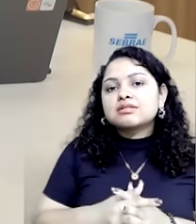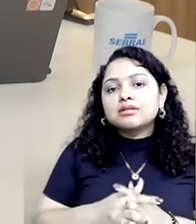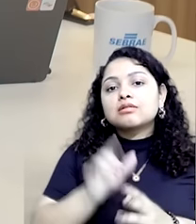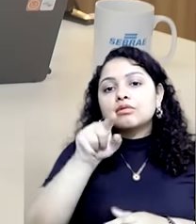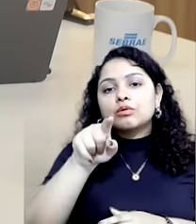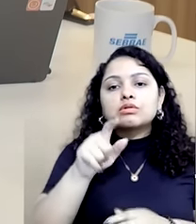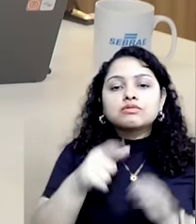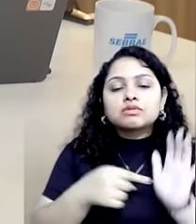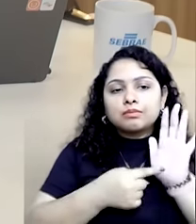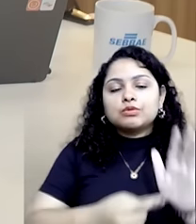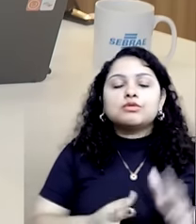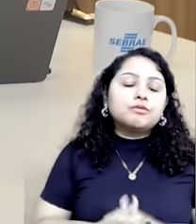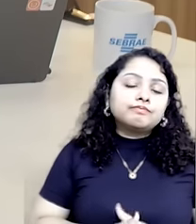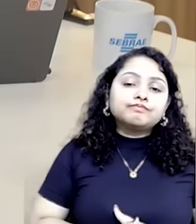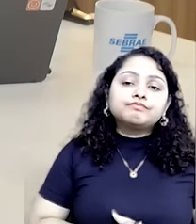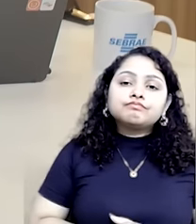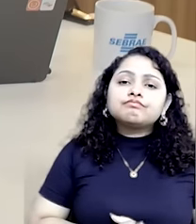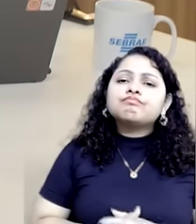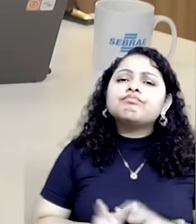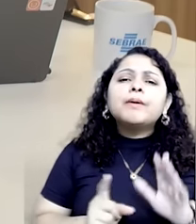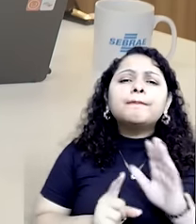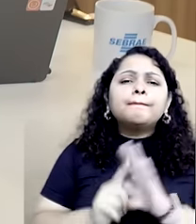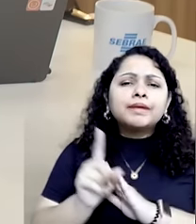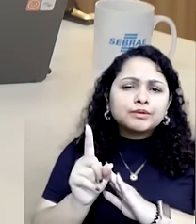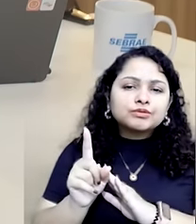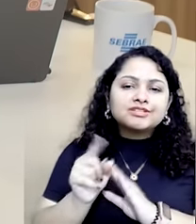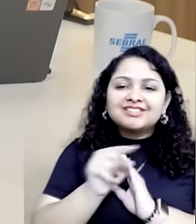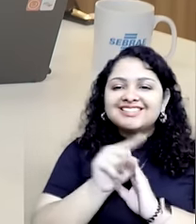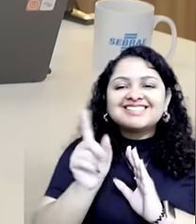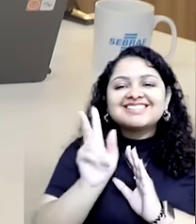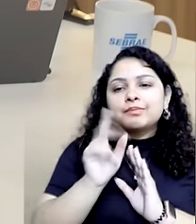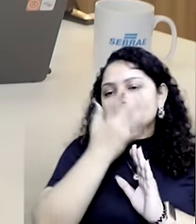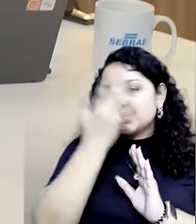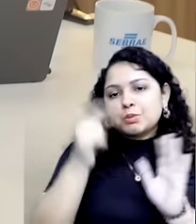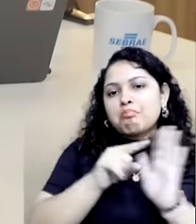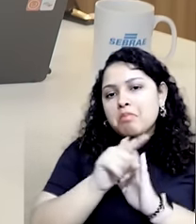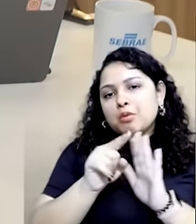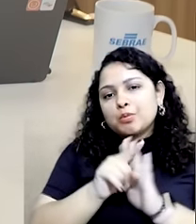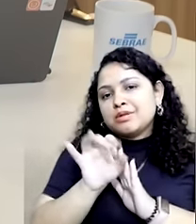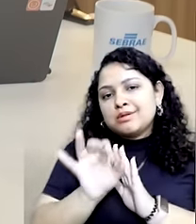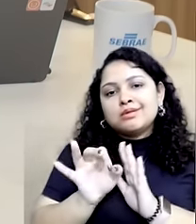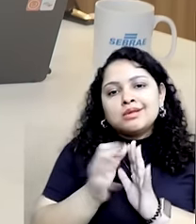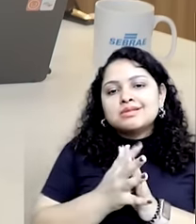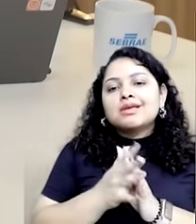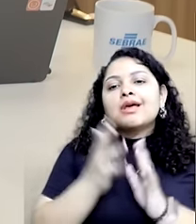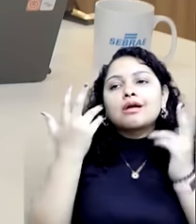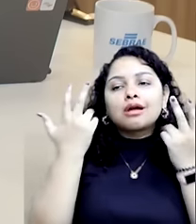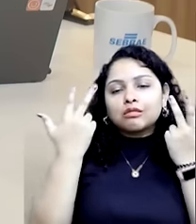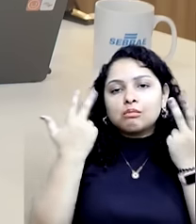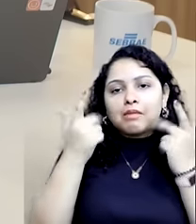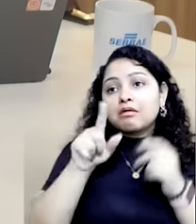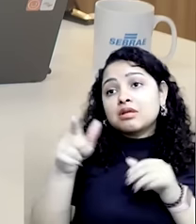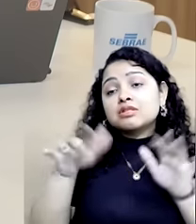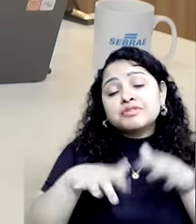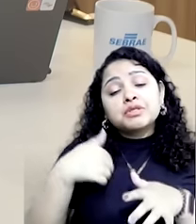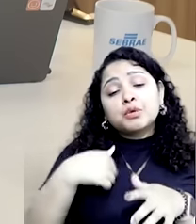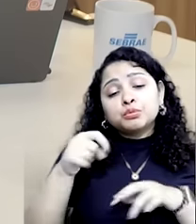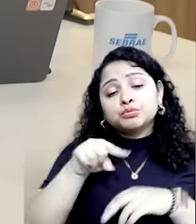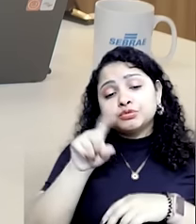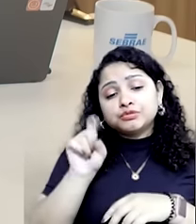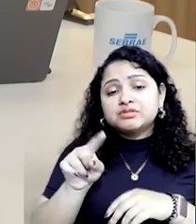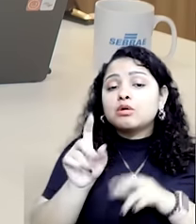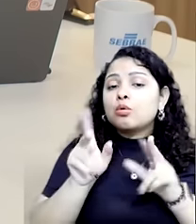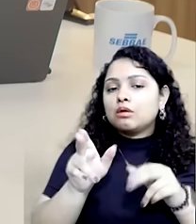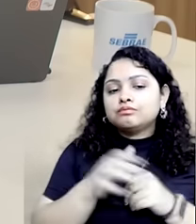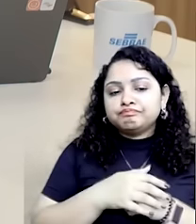propôs perfeito e uma pergunta que deve que vocês devem sempre receber que é muito comum que eu faço às vezes é